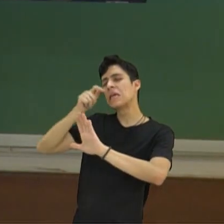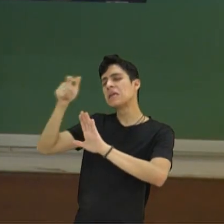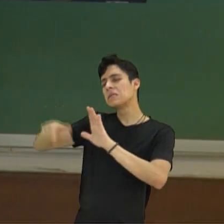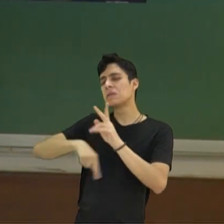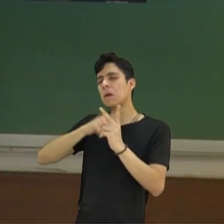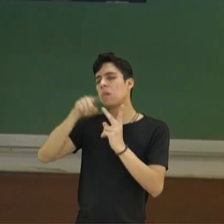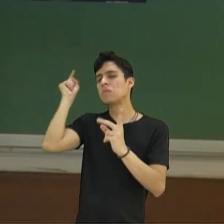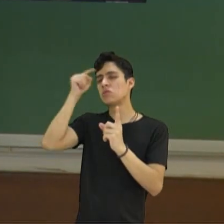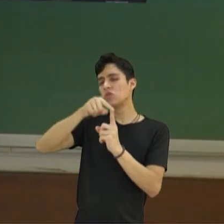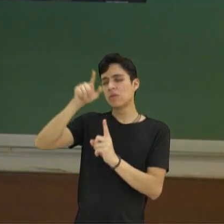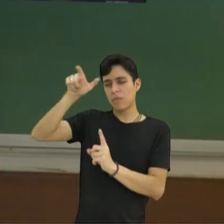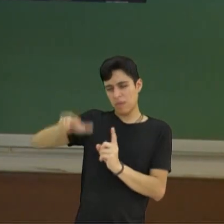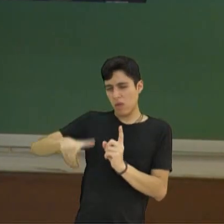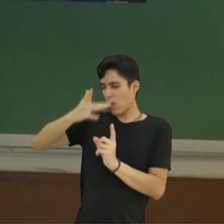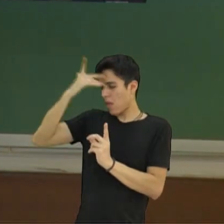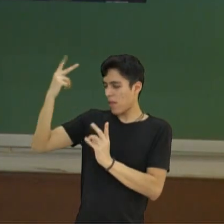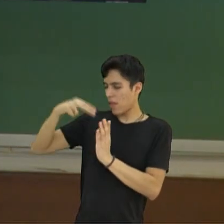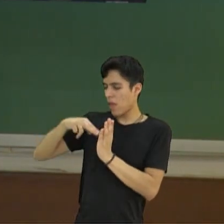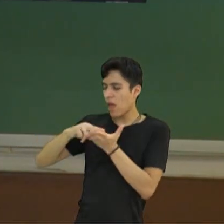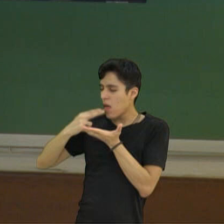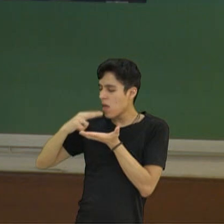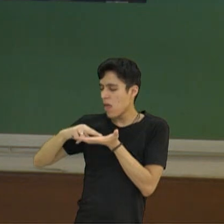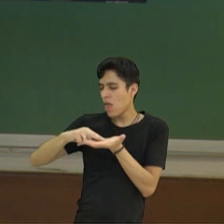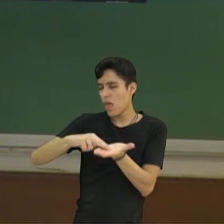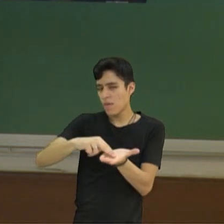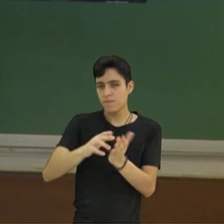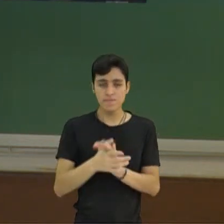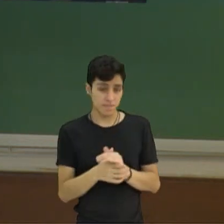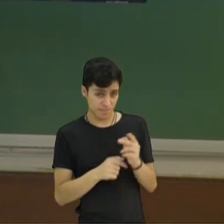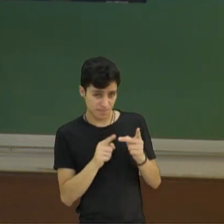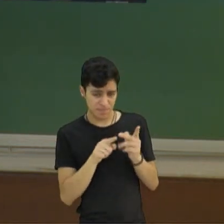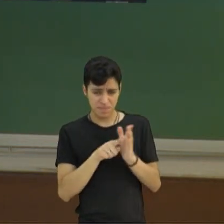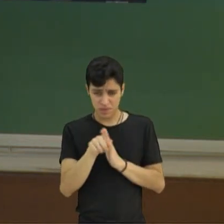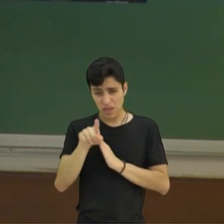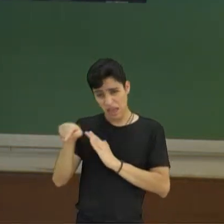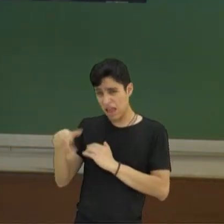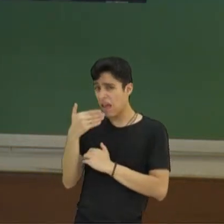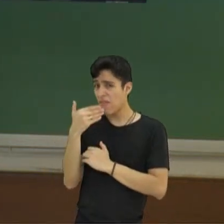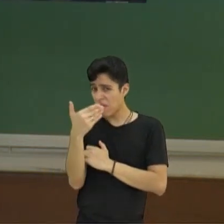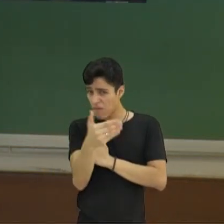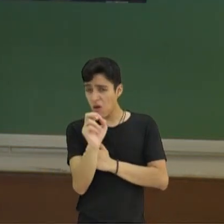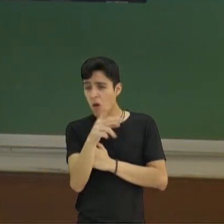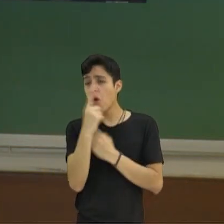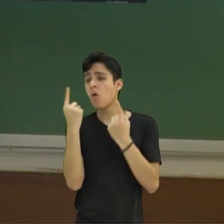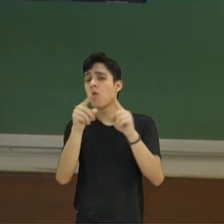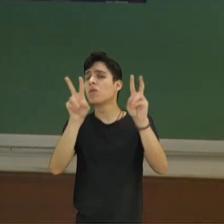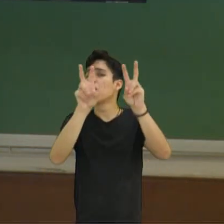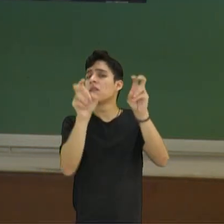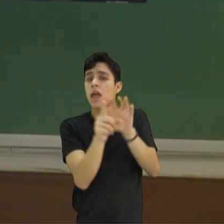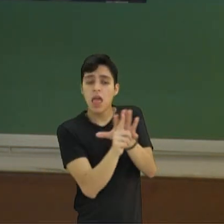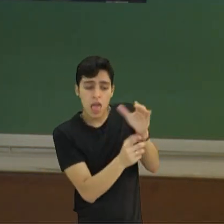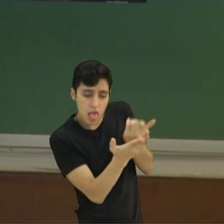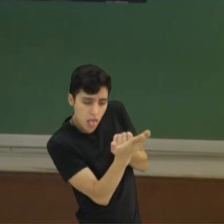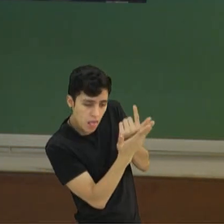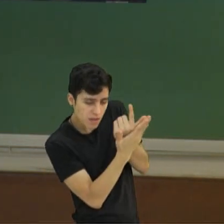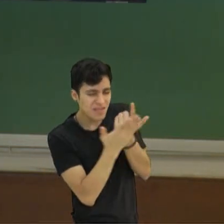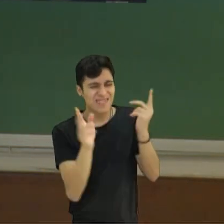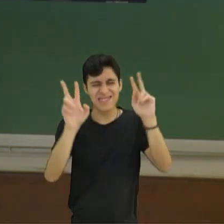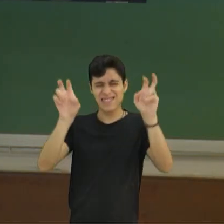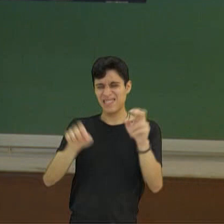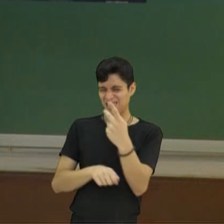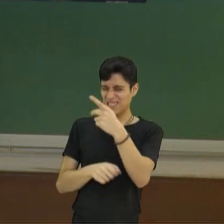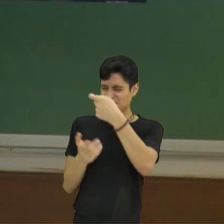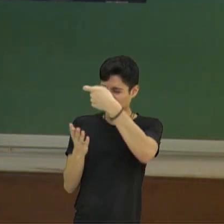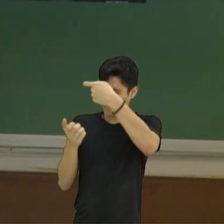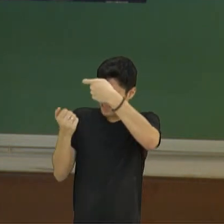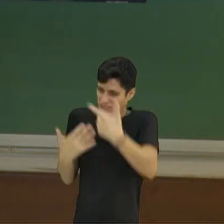leitor, e também a segunda dizendo se ele é contrário ou se ele é favorável ao consumismo, ao tema que ele está